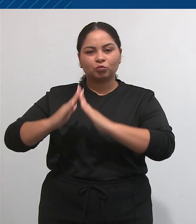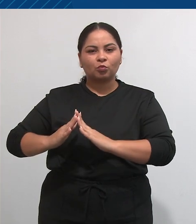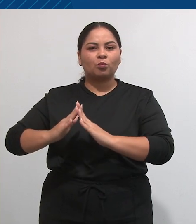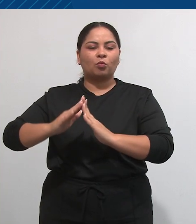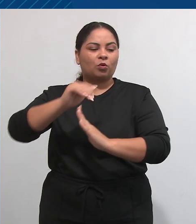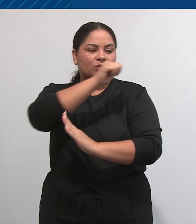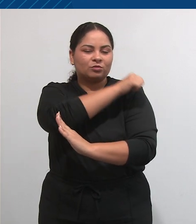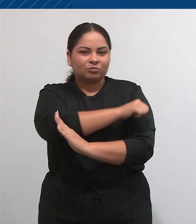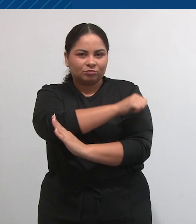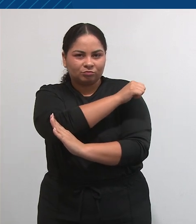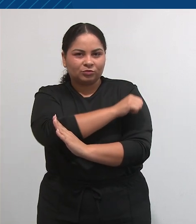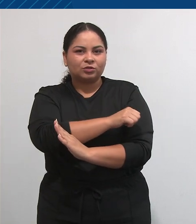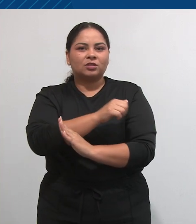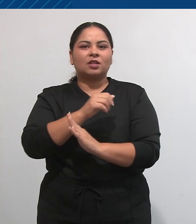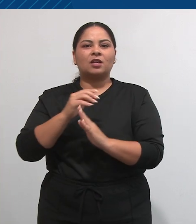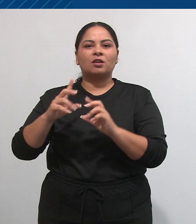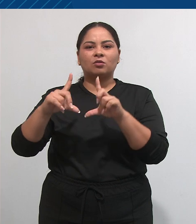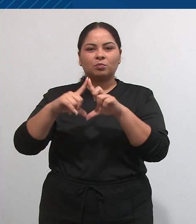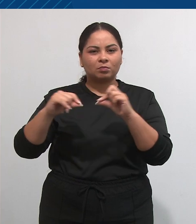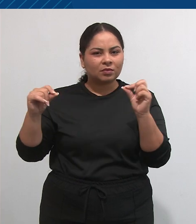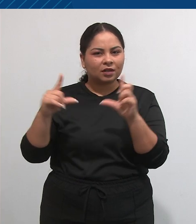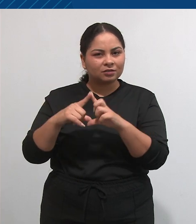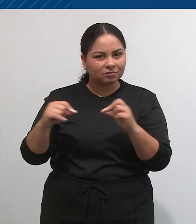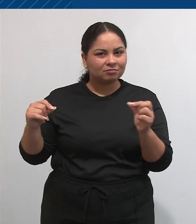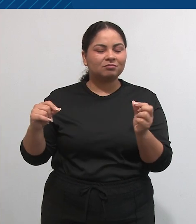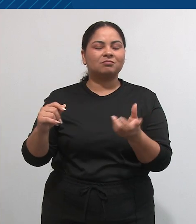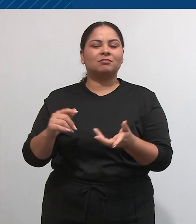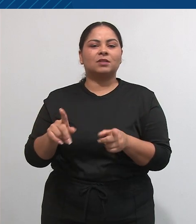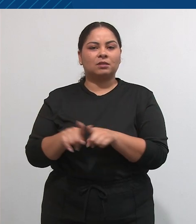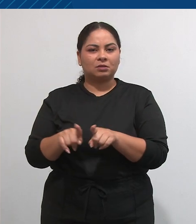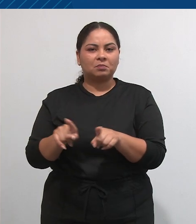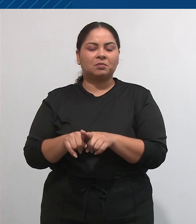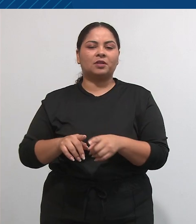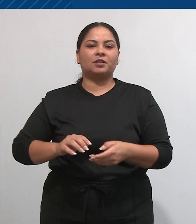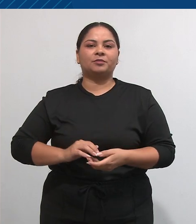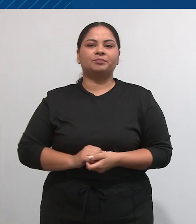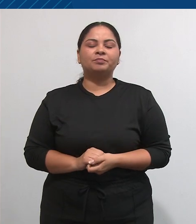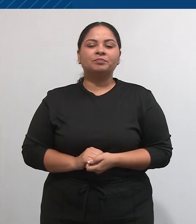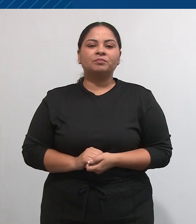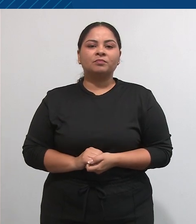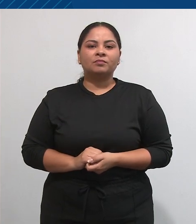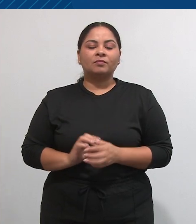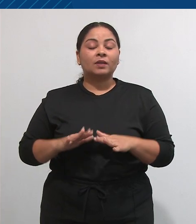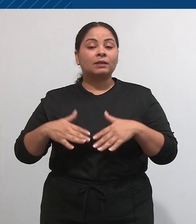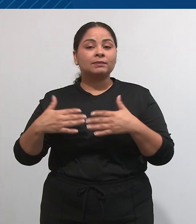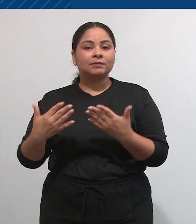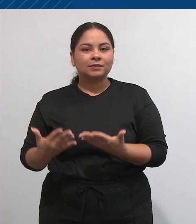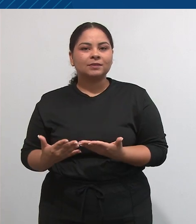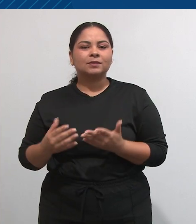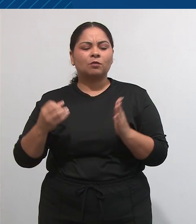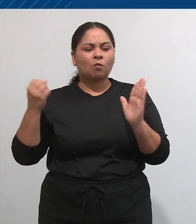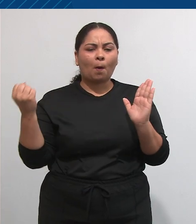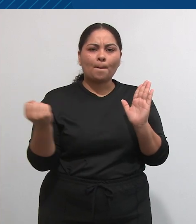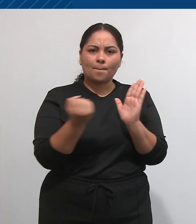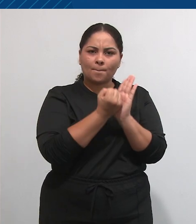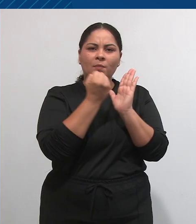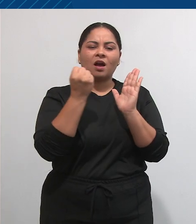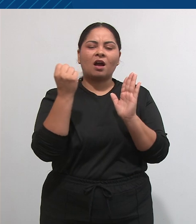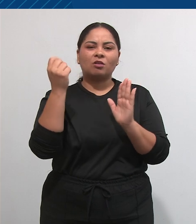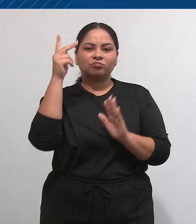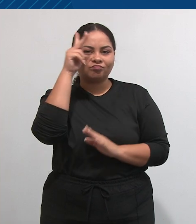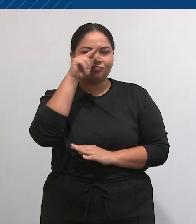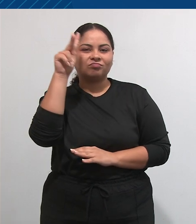acontece hoje com as outras migrações recentes, né? Como se fosse um marco temporal